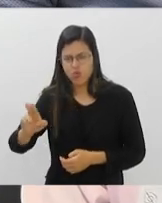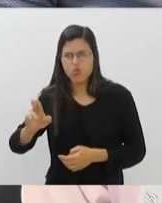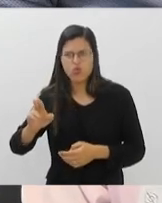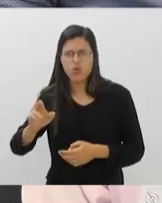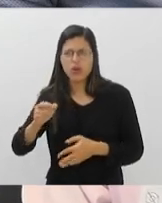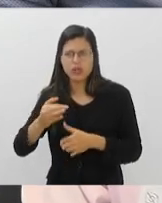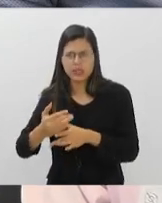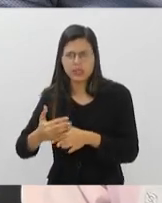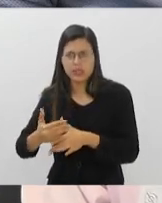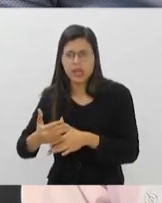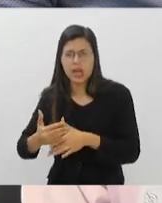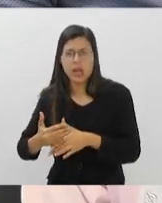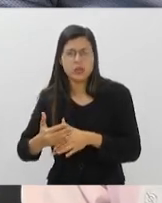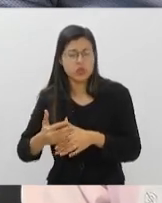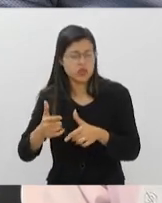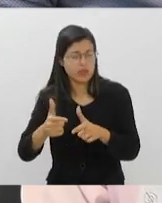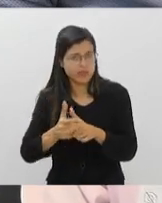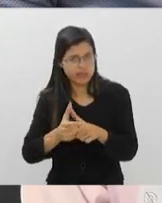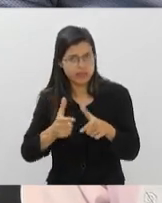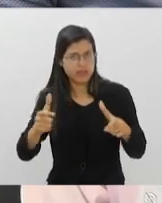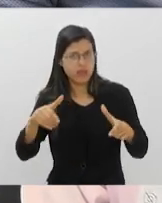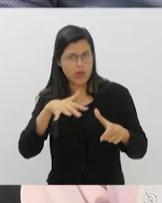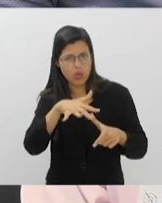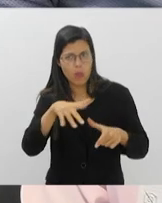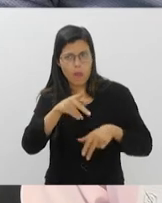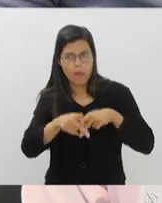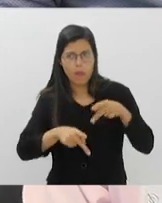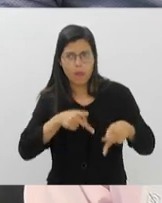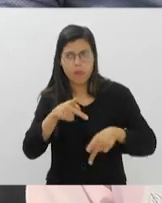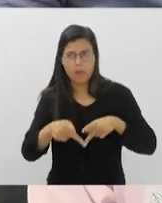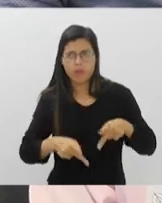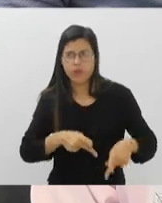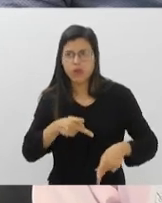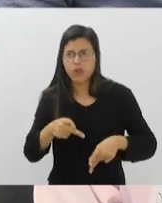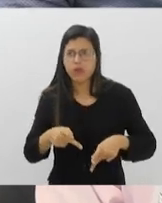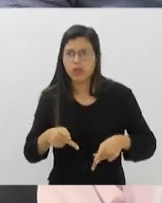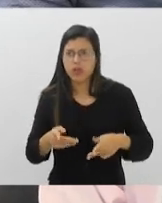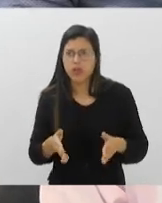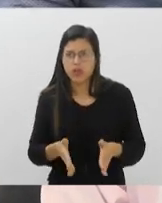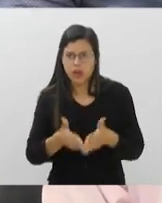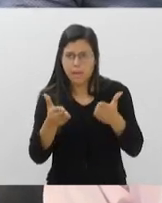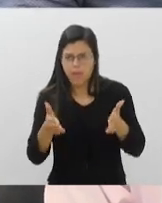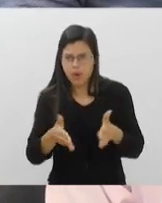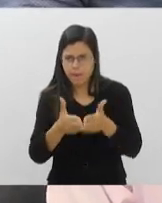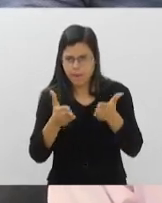a maioria da população is baixo da linha de